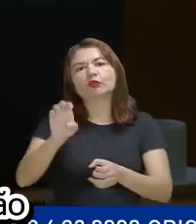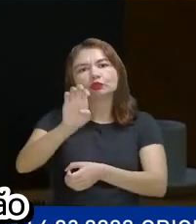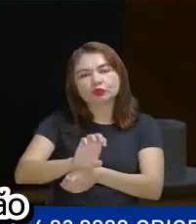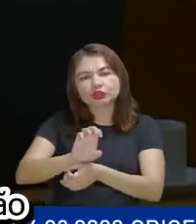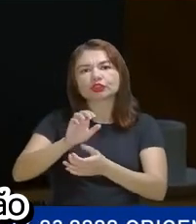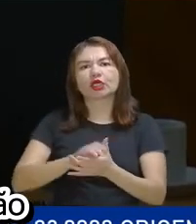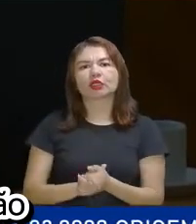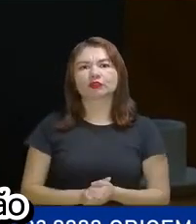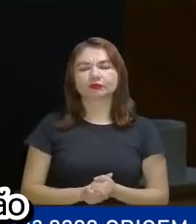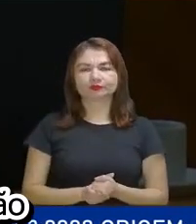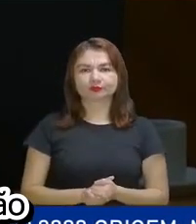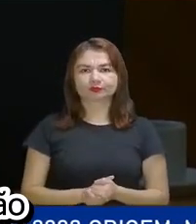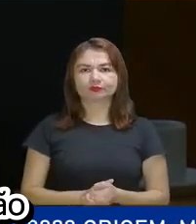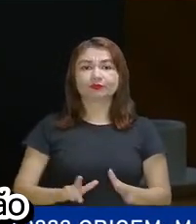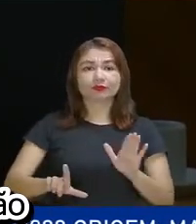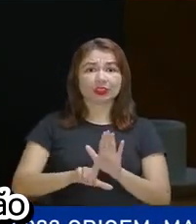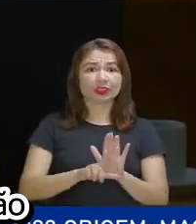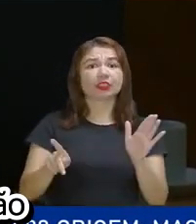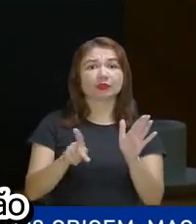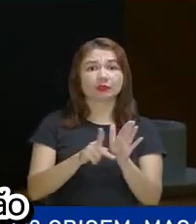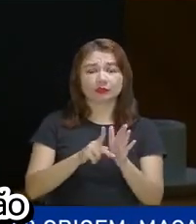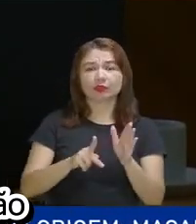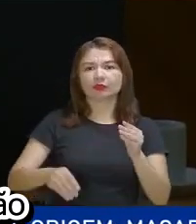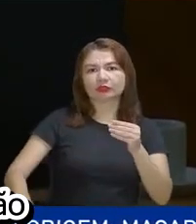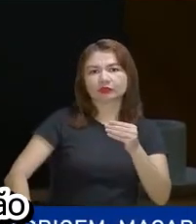2º, parágrafo 2 da Lei Complementar